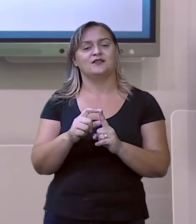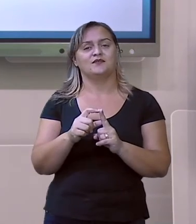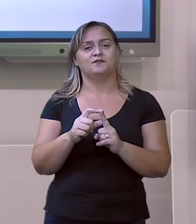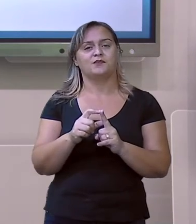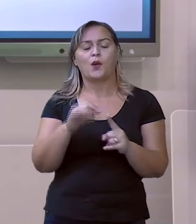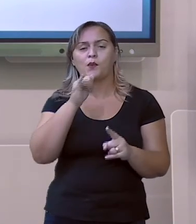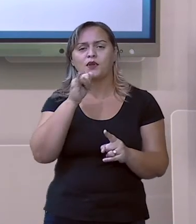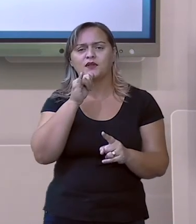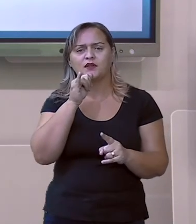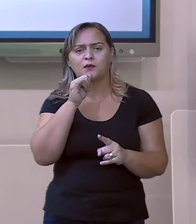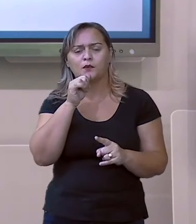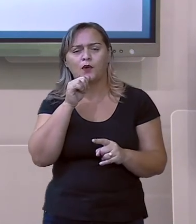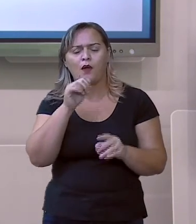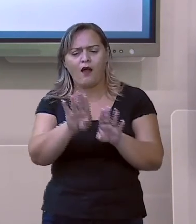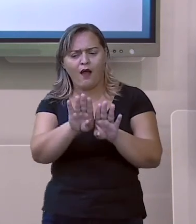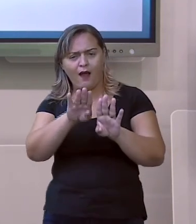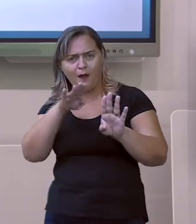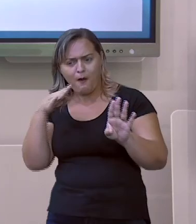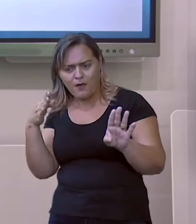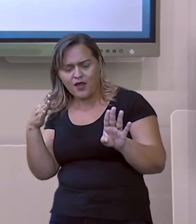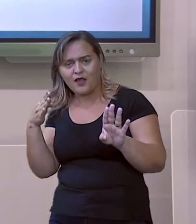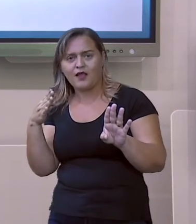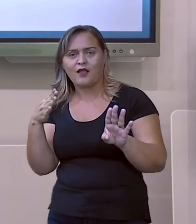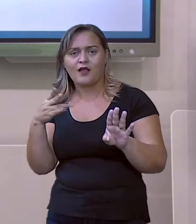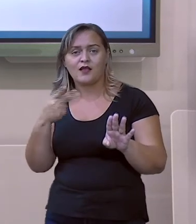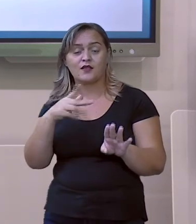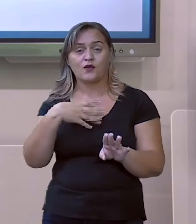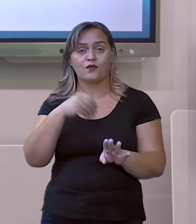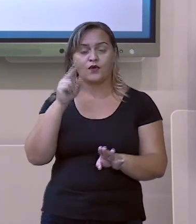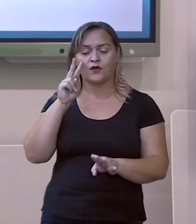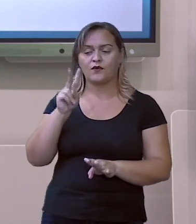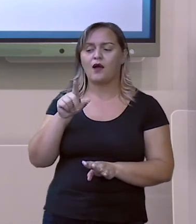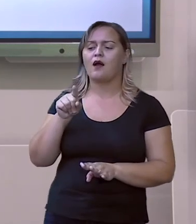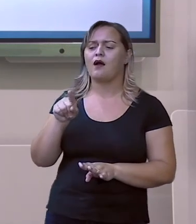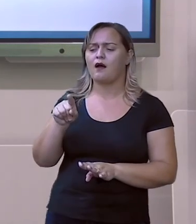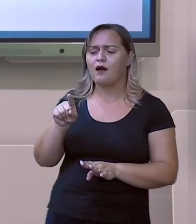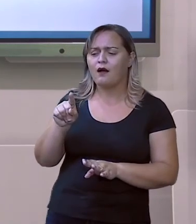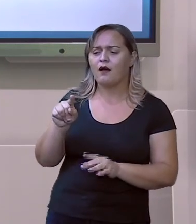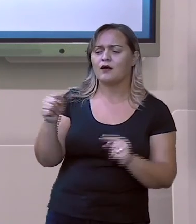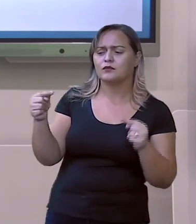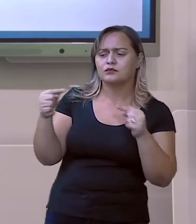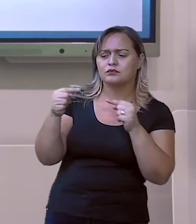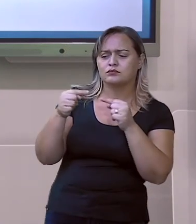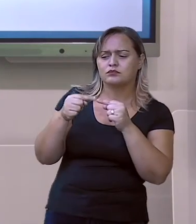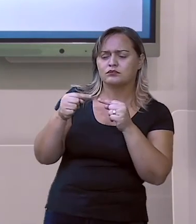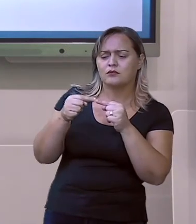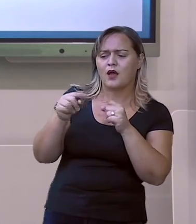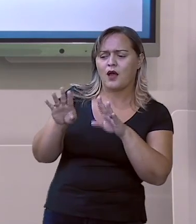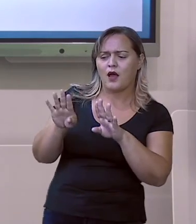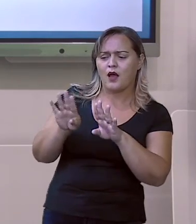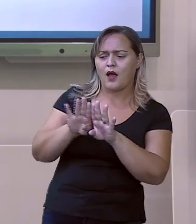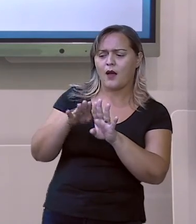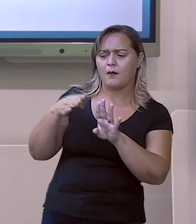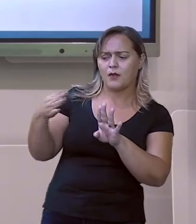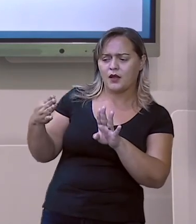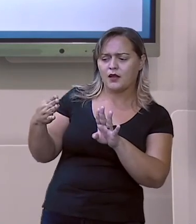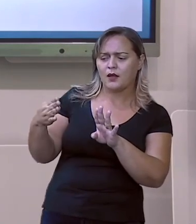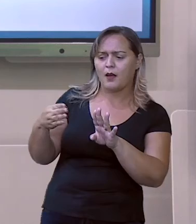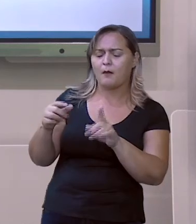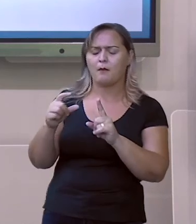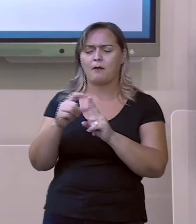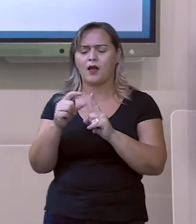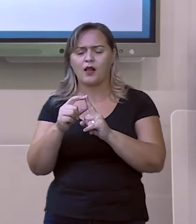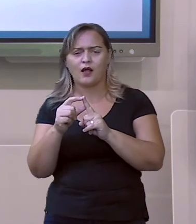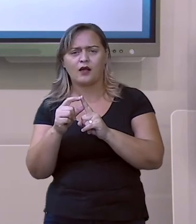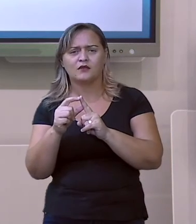abrir, tentando falar. E assim nas atividades do seu dia a dia. Você vai ensinando palavras, conceitos novos para o seu filho todas